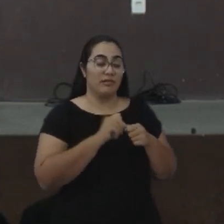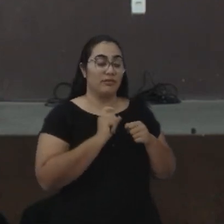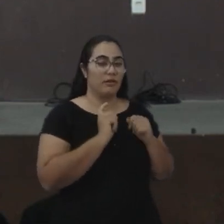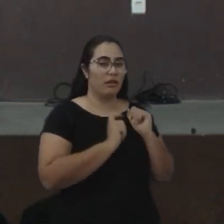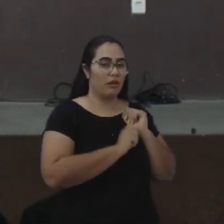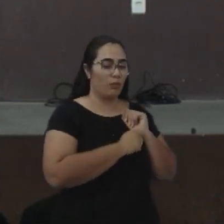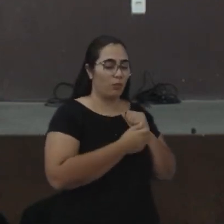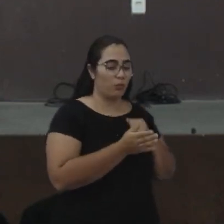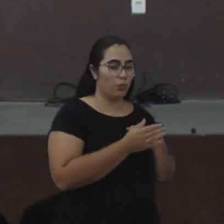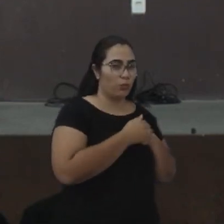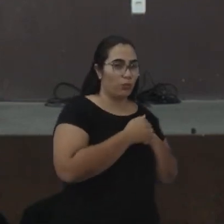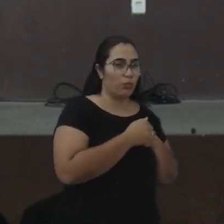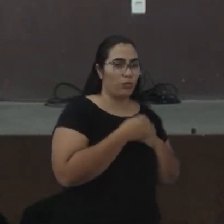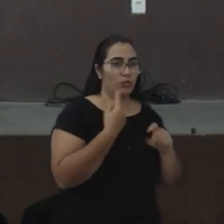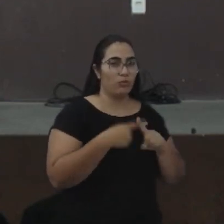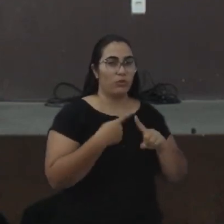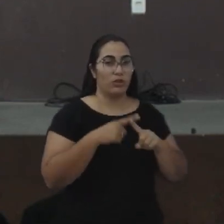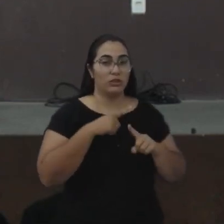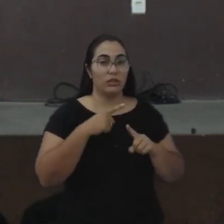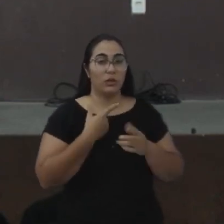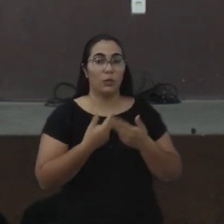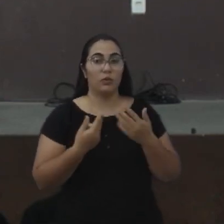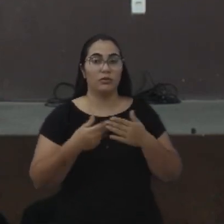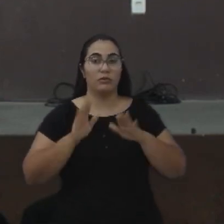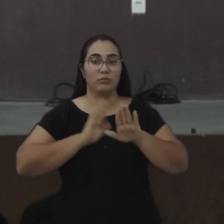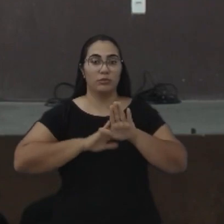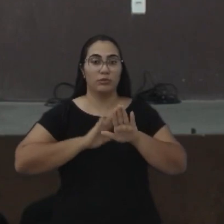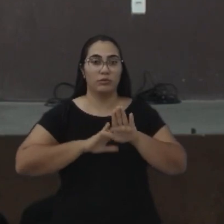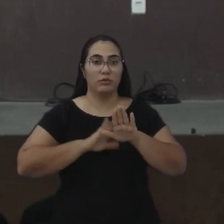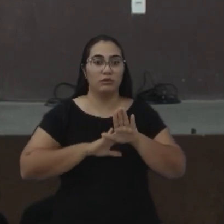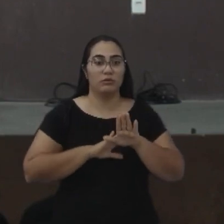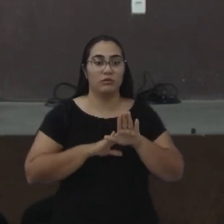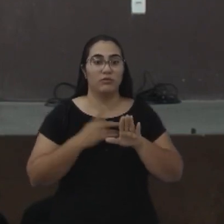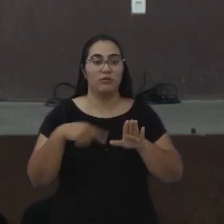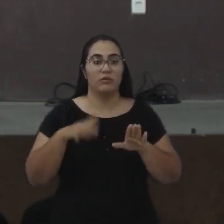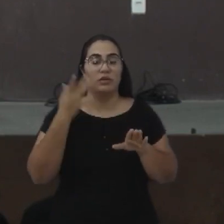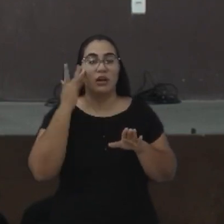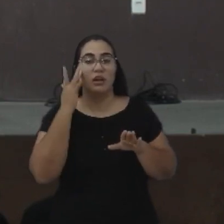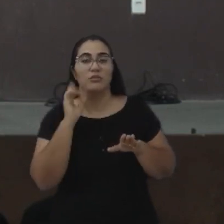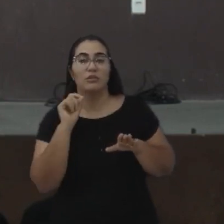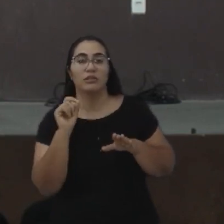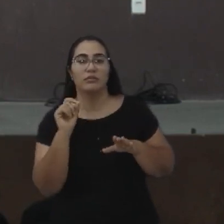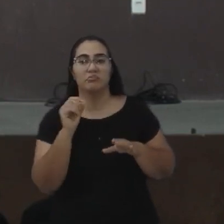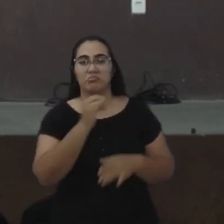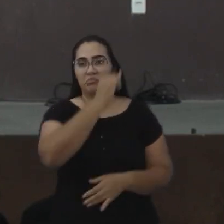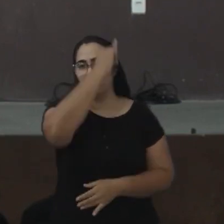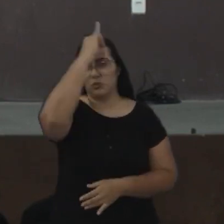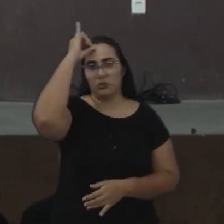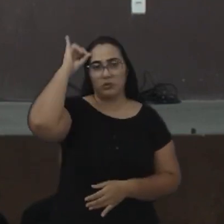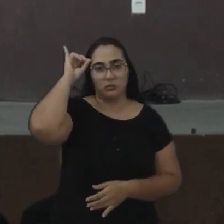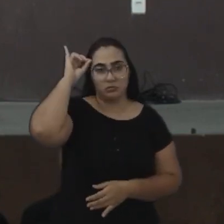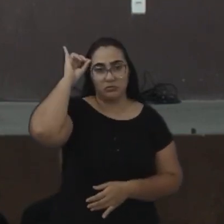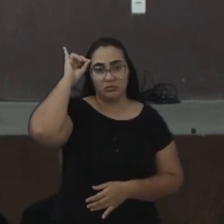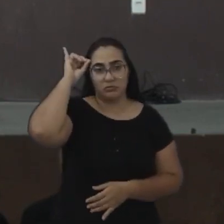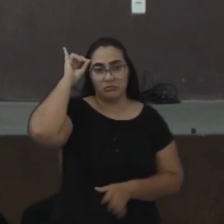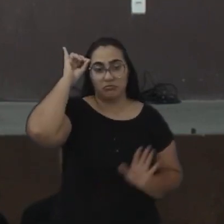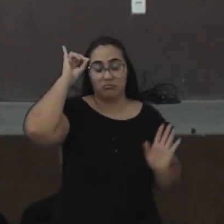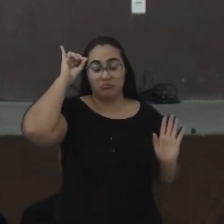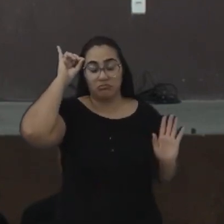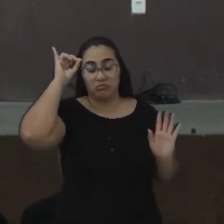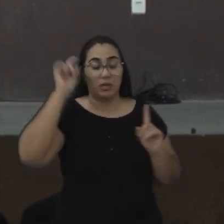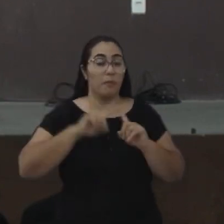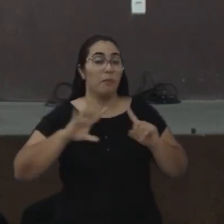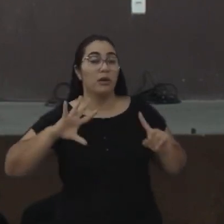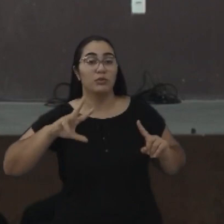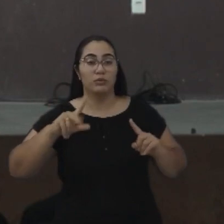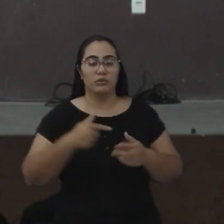por trás das ações tem intenções que você muitas vezes acha que são muito inocentes. Mas todas as